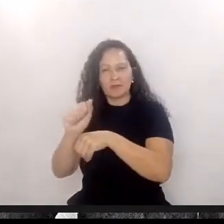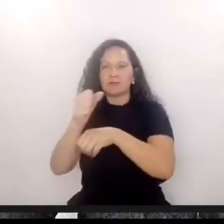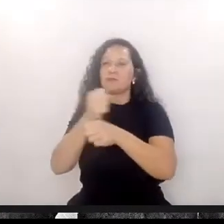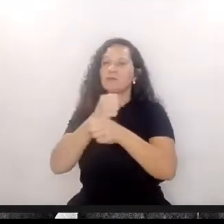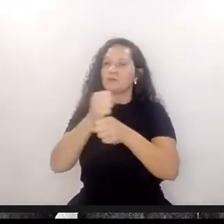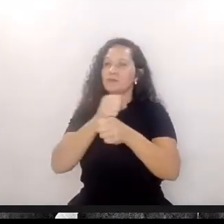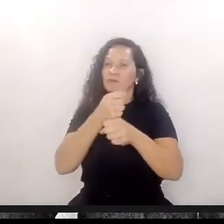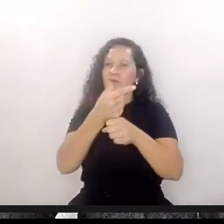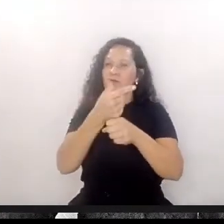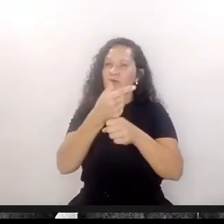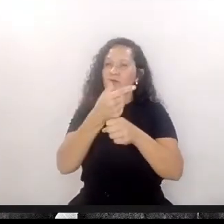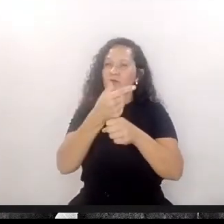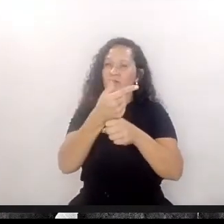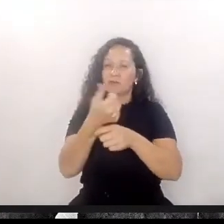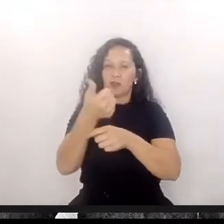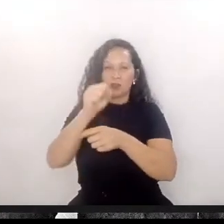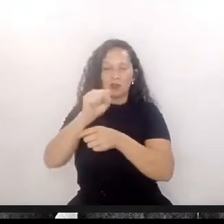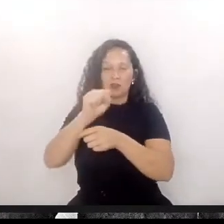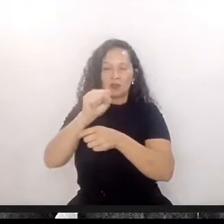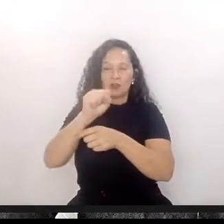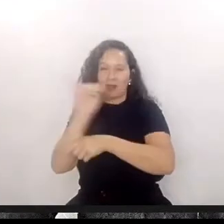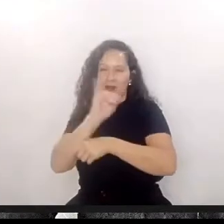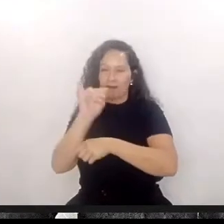muito bem-vindo e se sinta em casa.